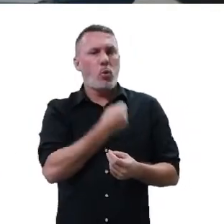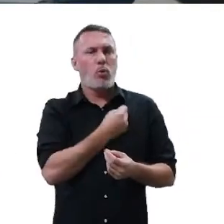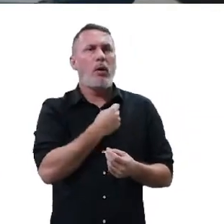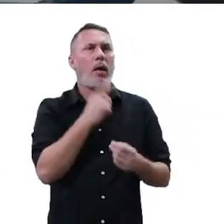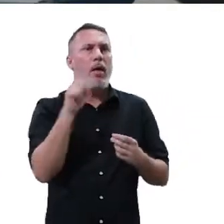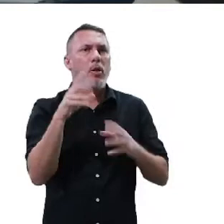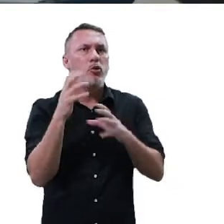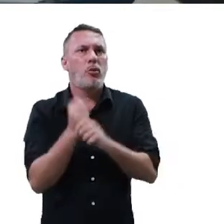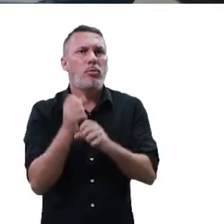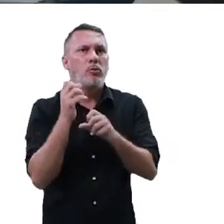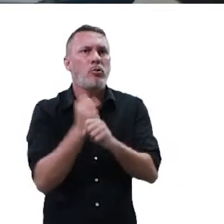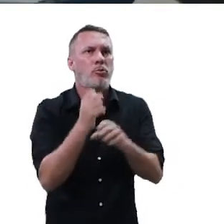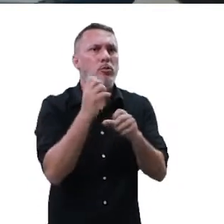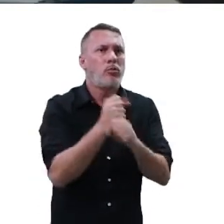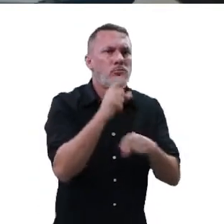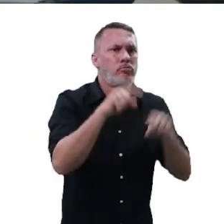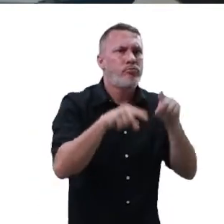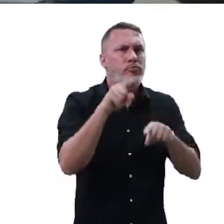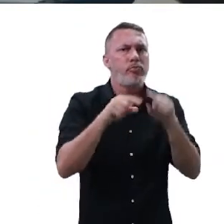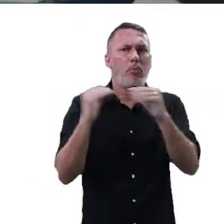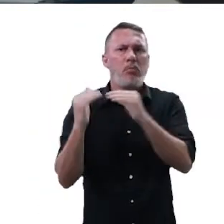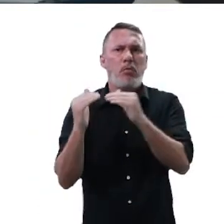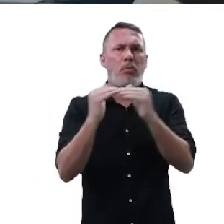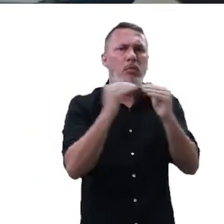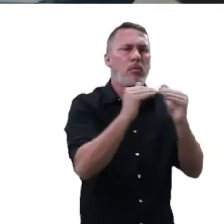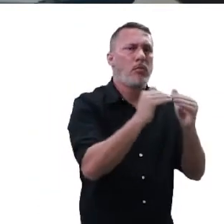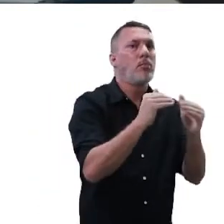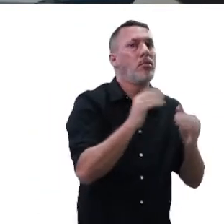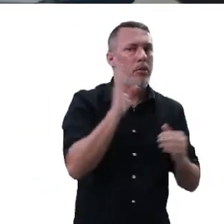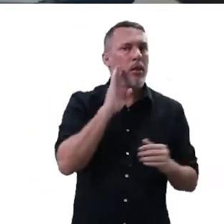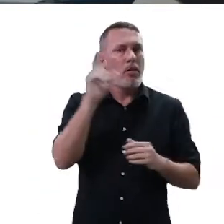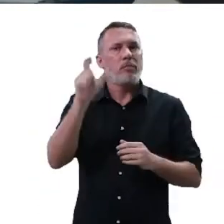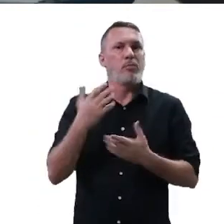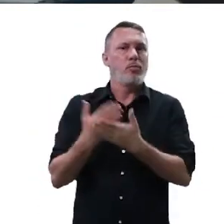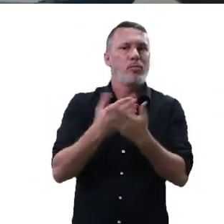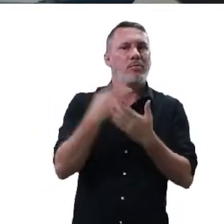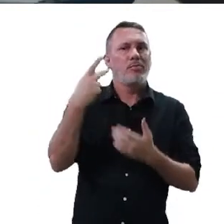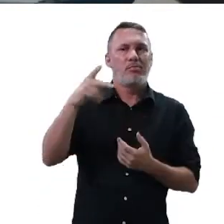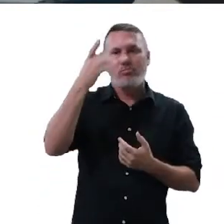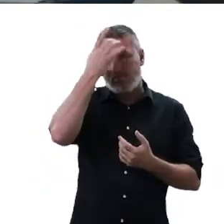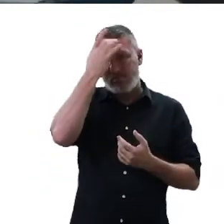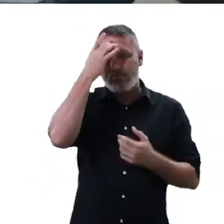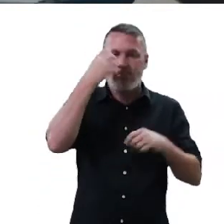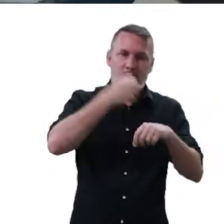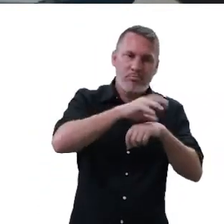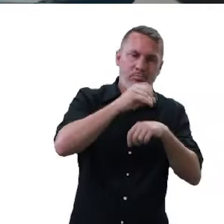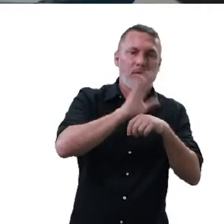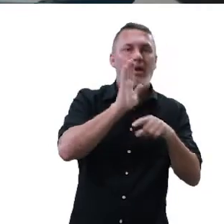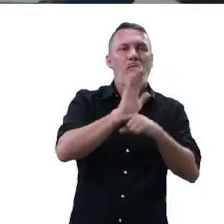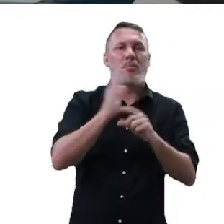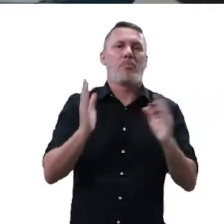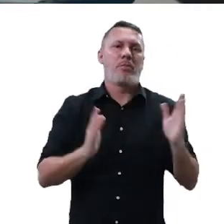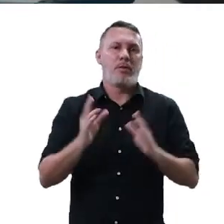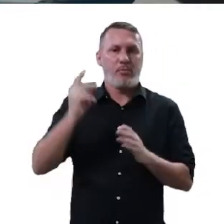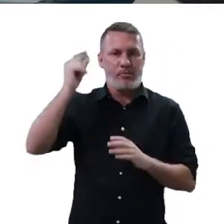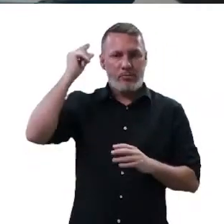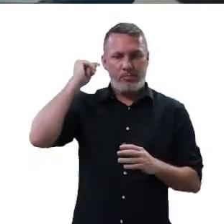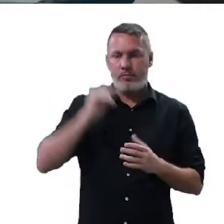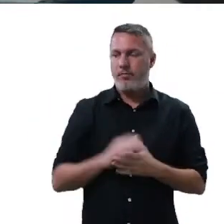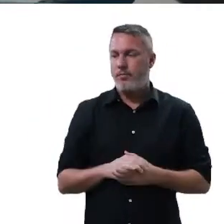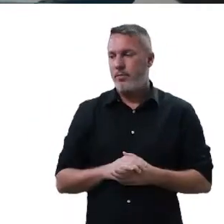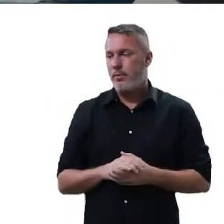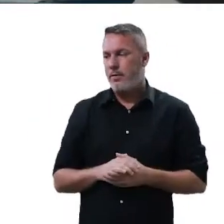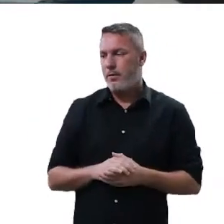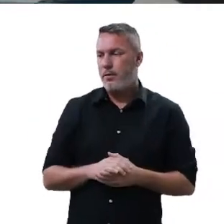de razão, de razões numéricas, de harmonia, e é muito legal a gente ver esse camarada aqui também dando a sua contribuição